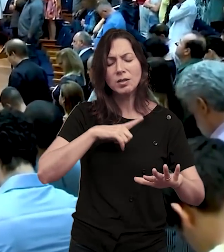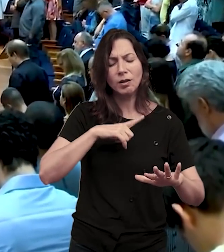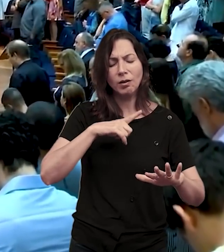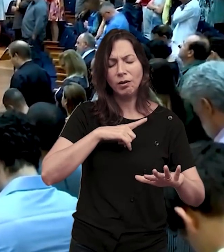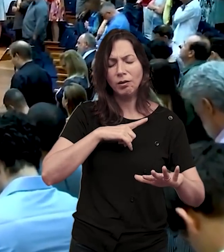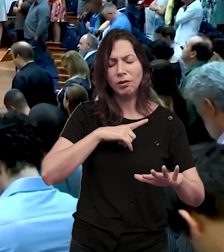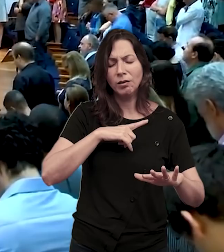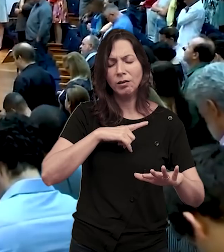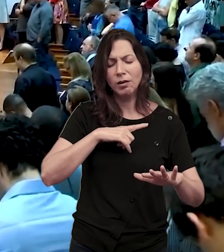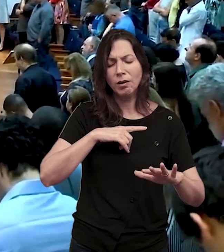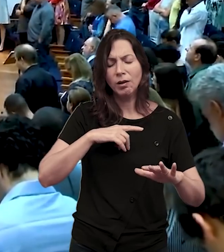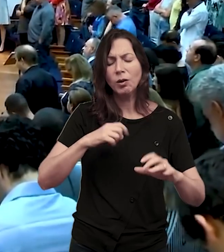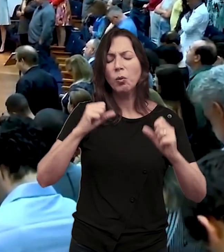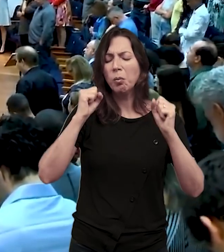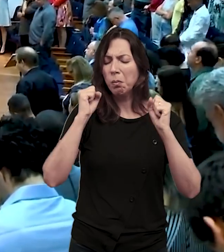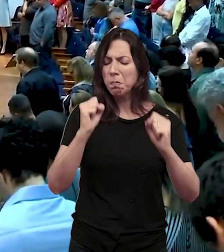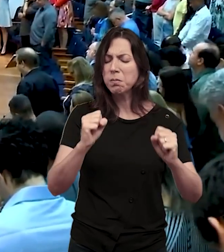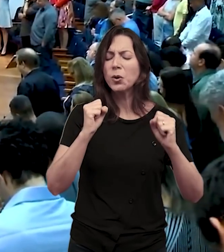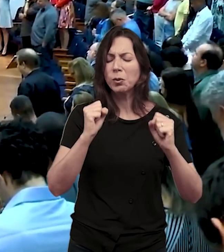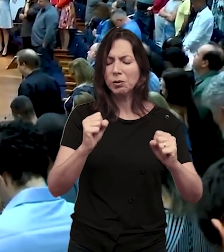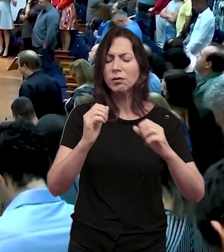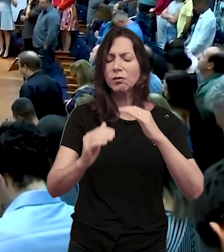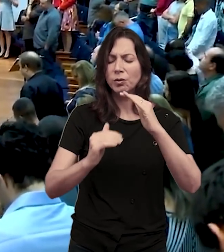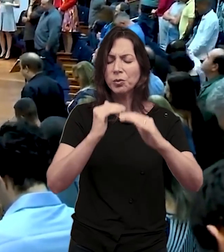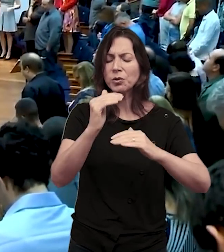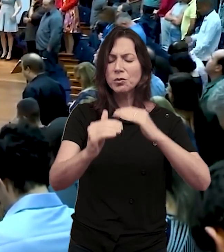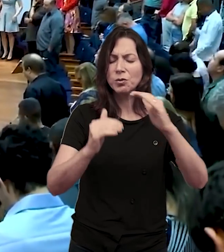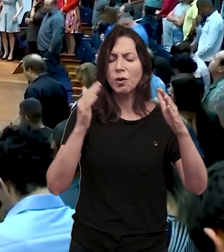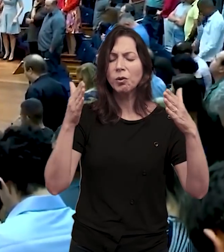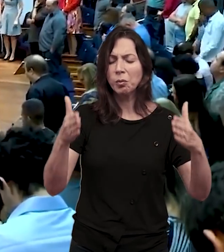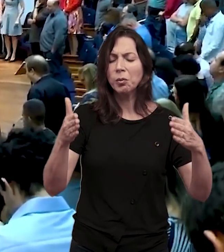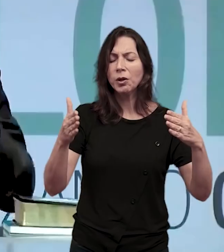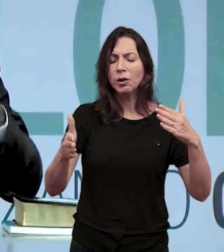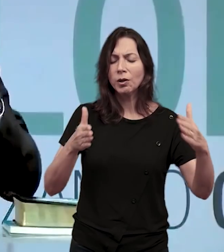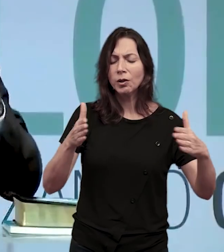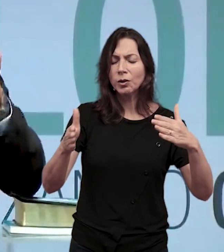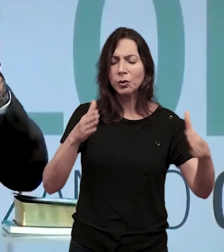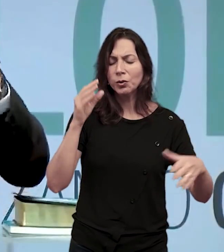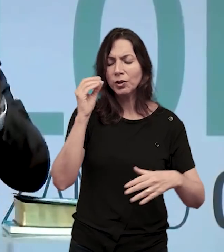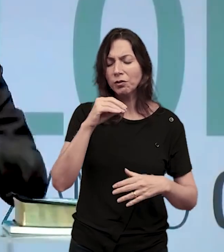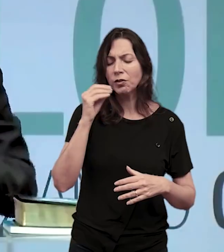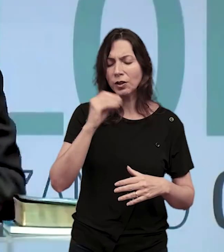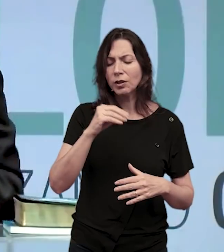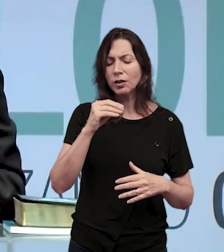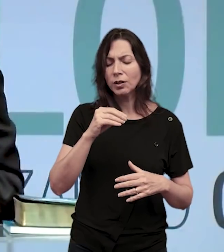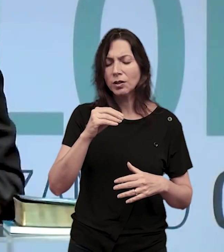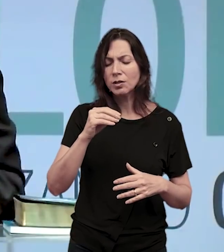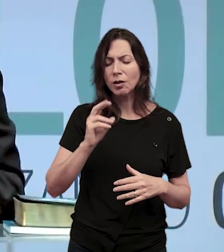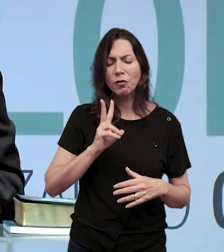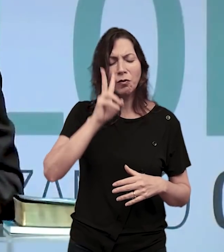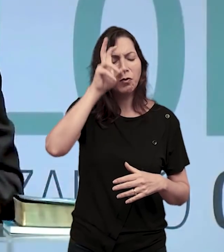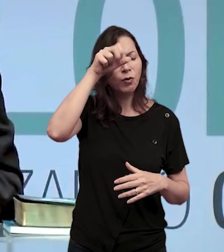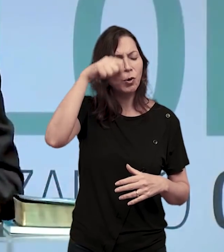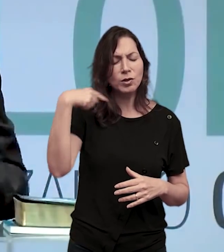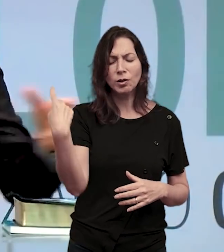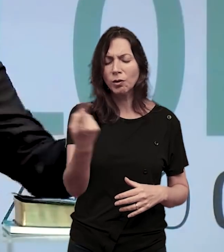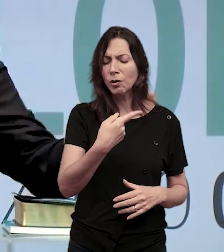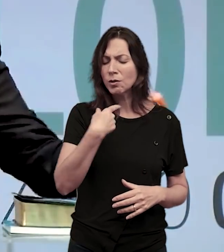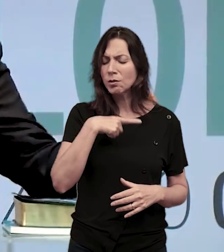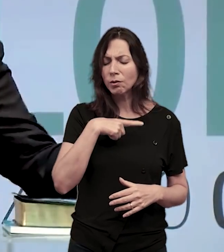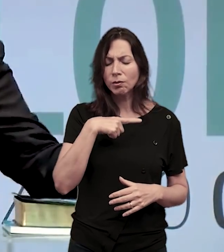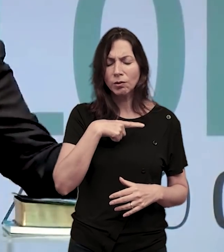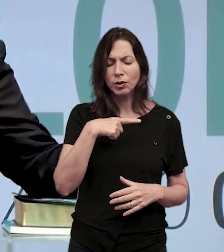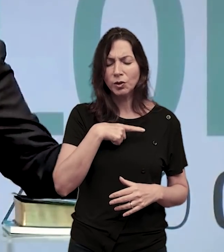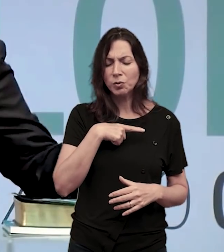então o poder se aperfeiçoará na fraqueza. Então nós vamos indo de força em força.